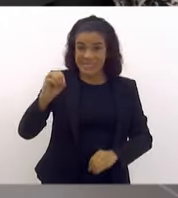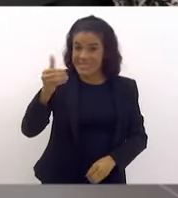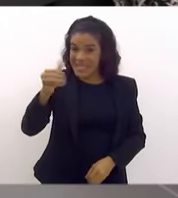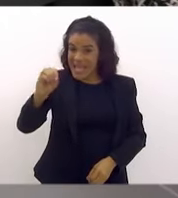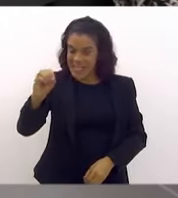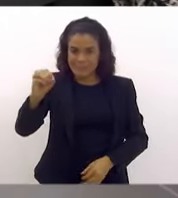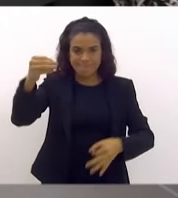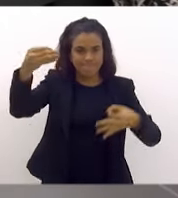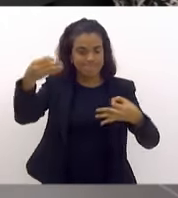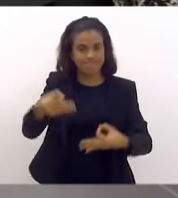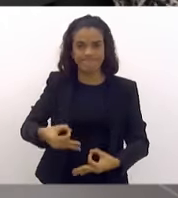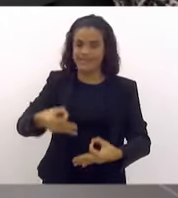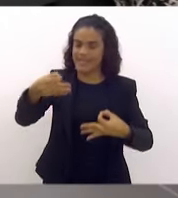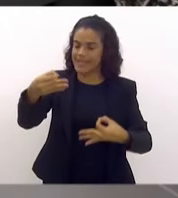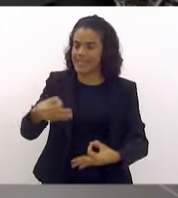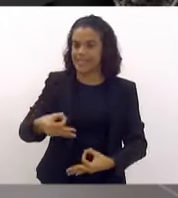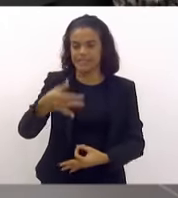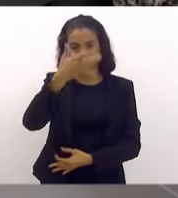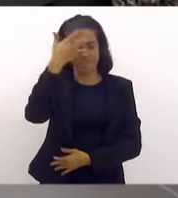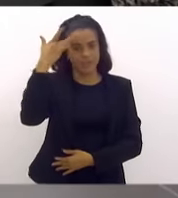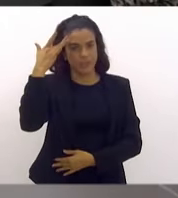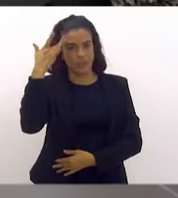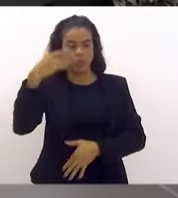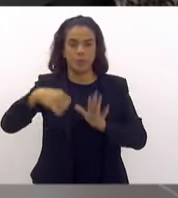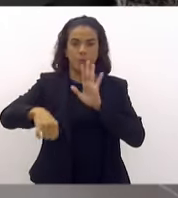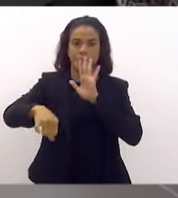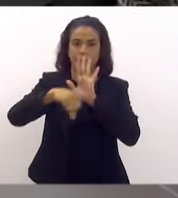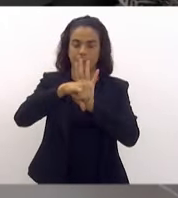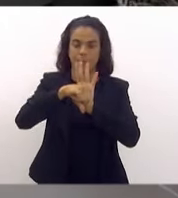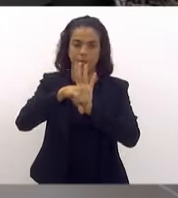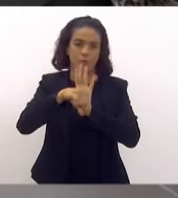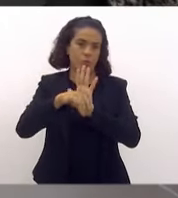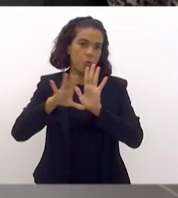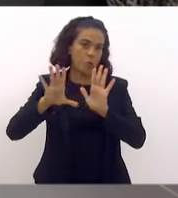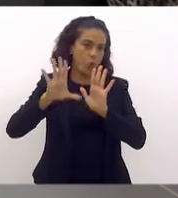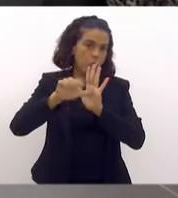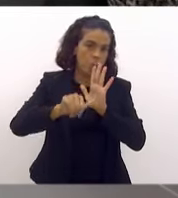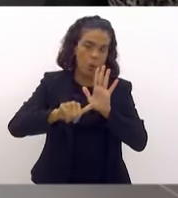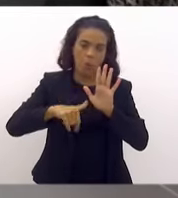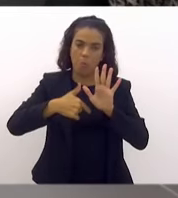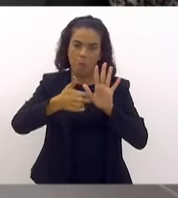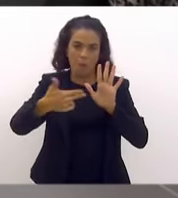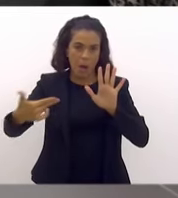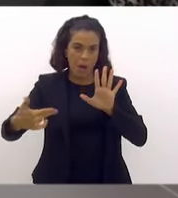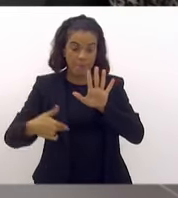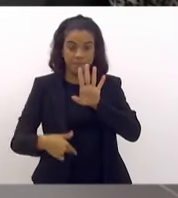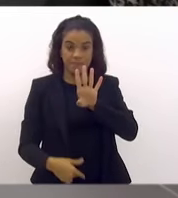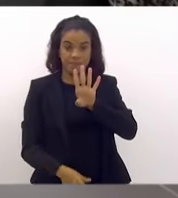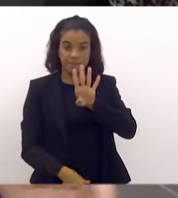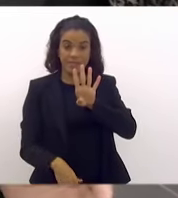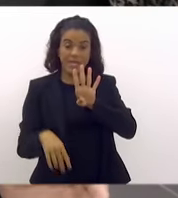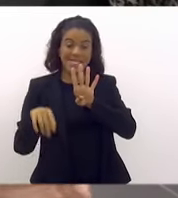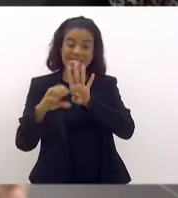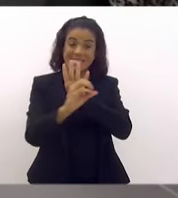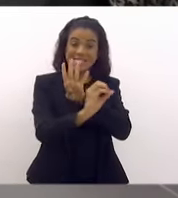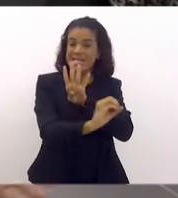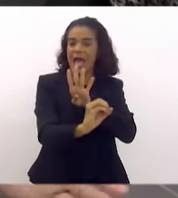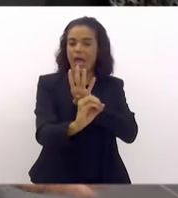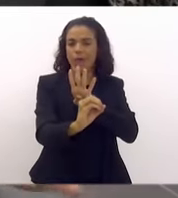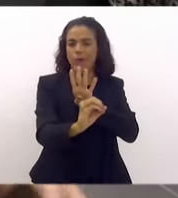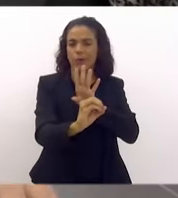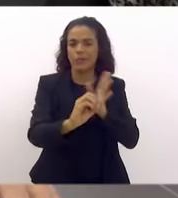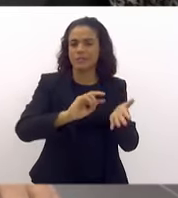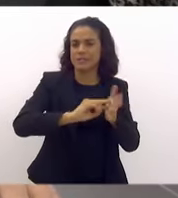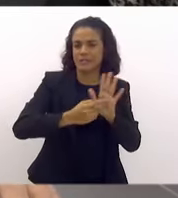certeza de tratar-se da pessoa que praticou o fato delituoso em Face da senhora zero